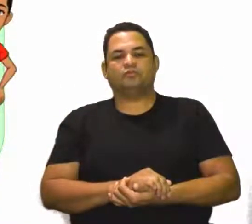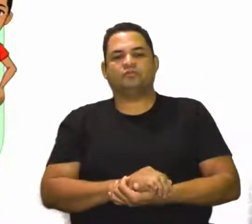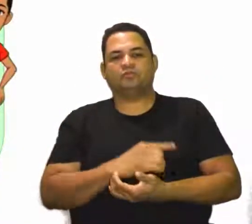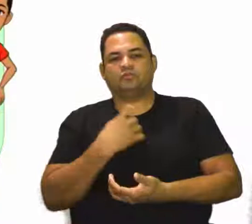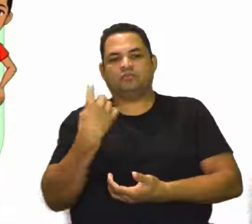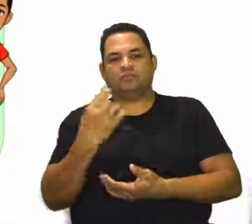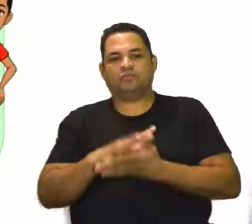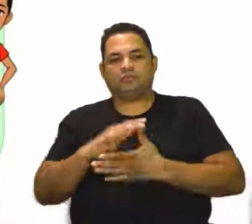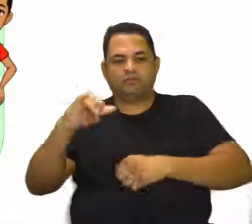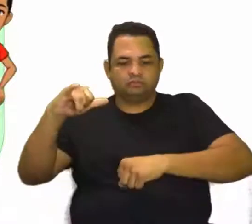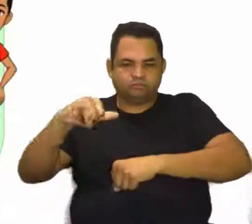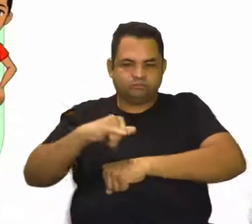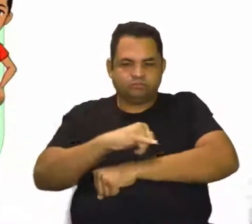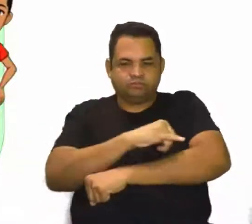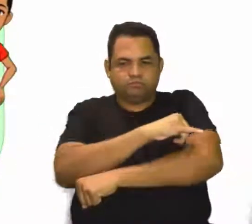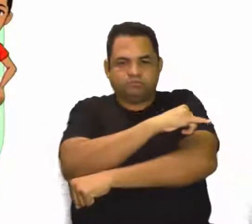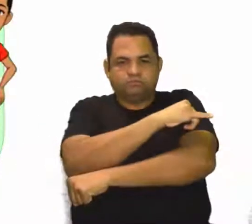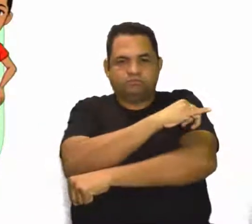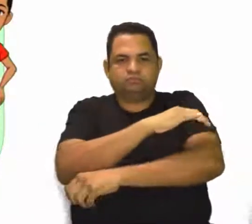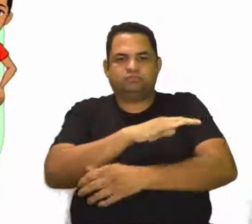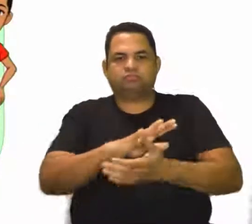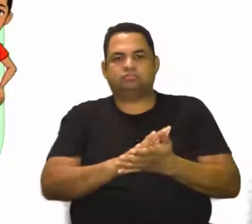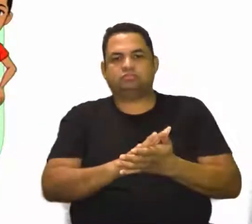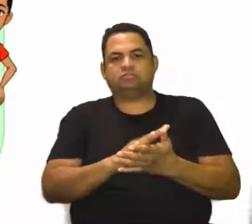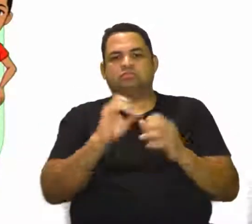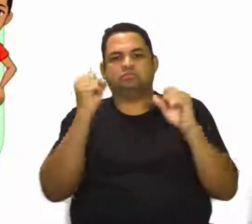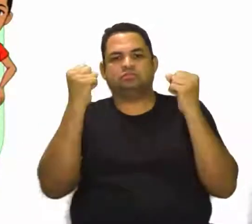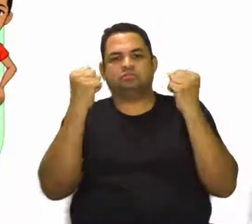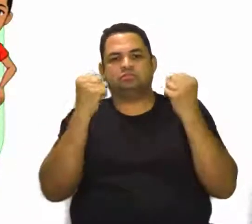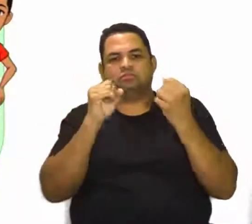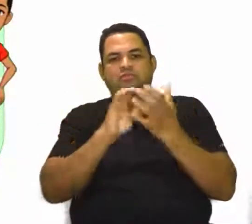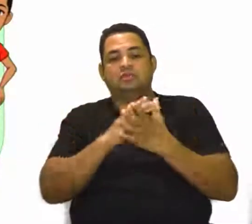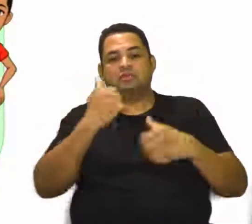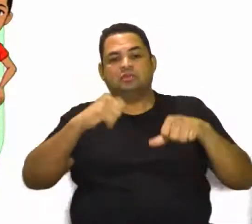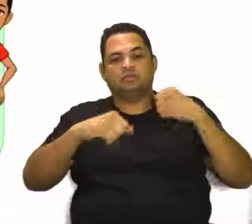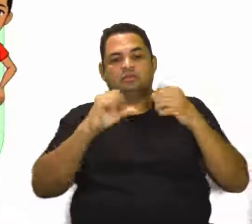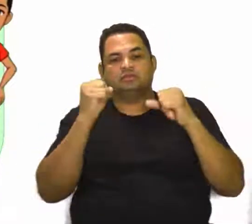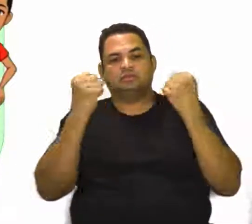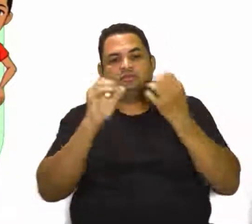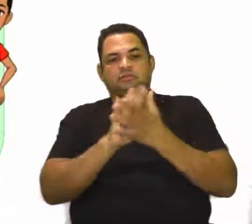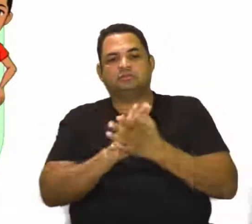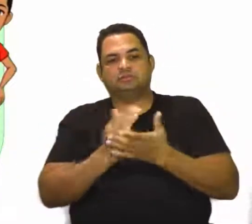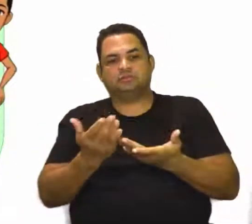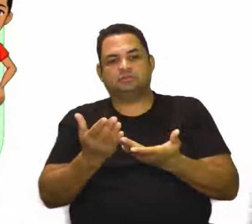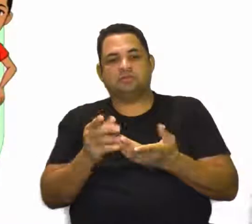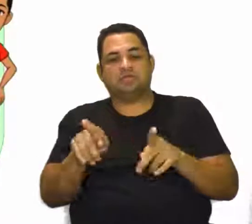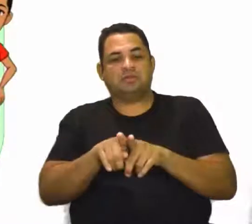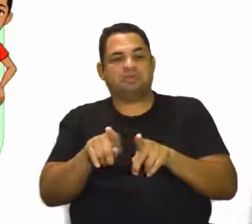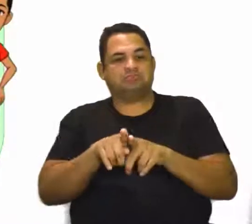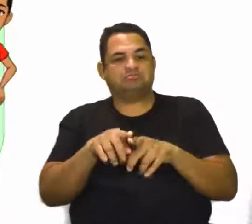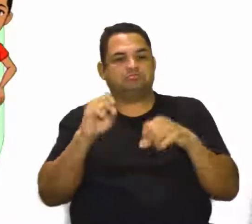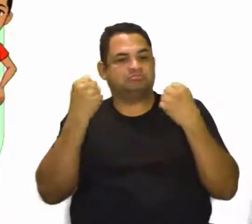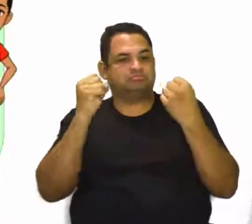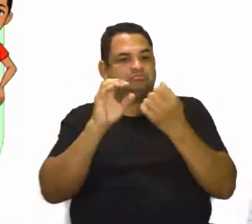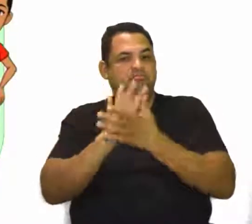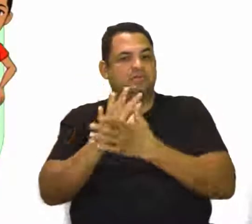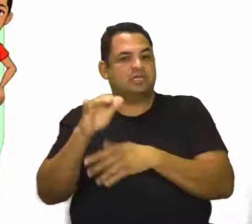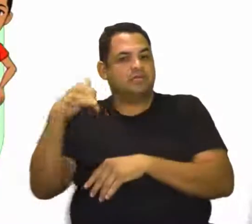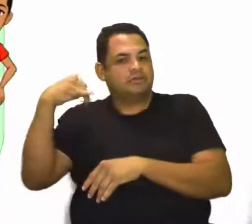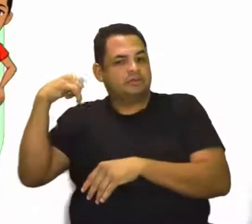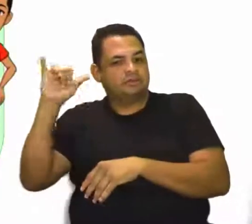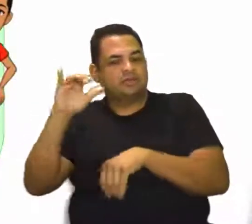sobre obesidade e avaliação física. Vamos falar sobre atividade física na prevenção e tratamento